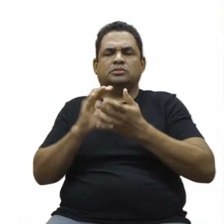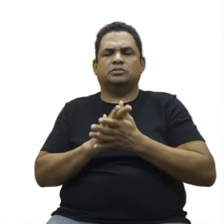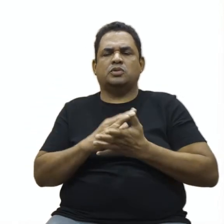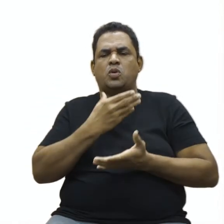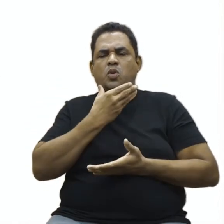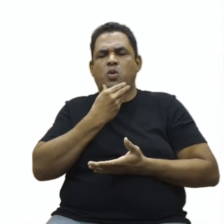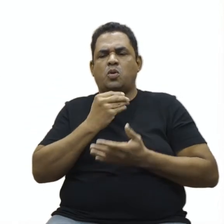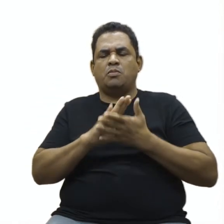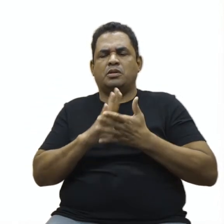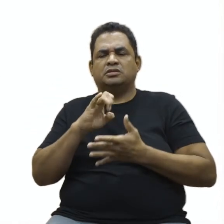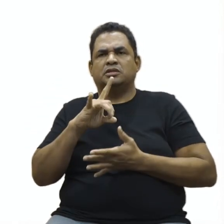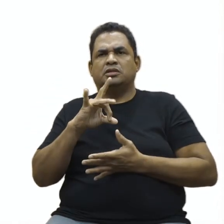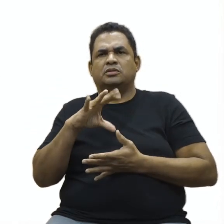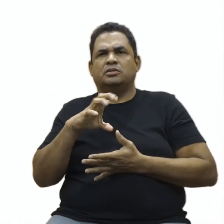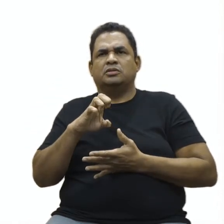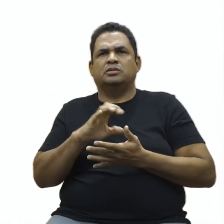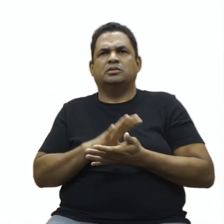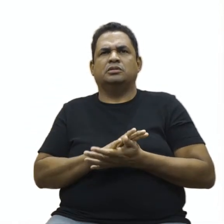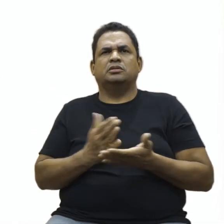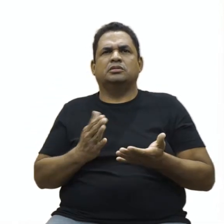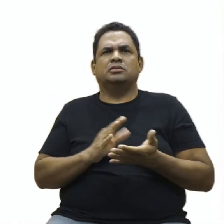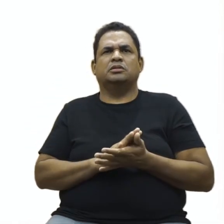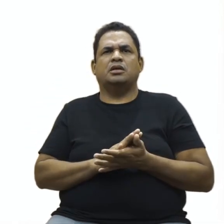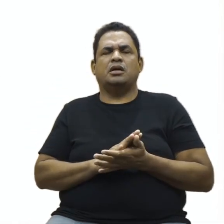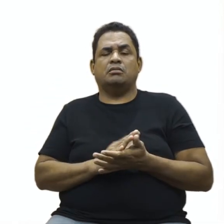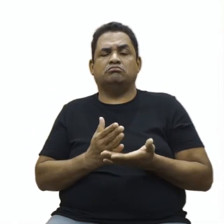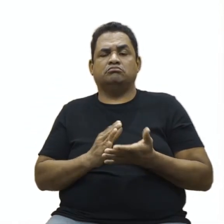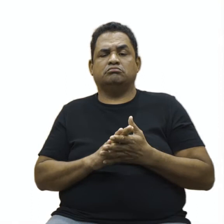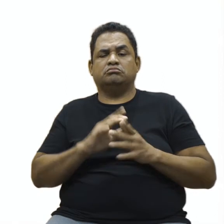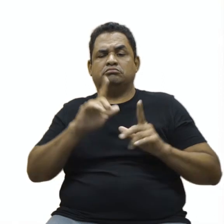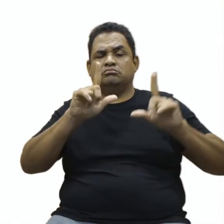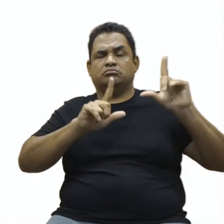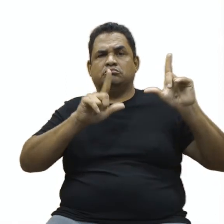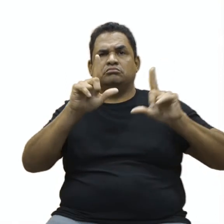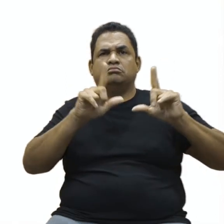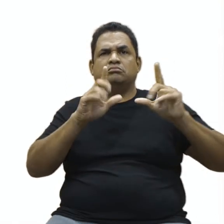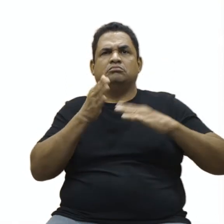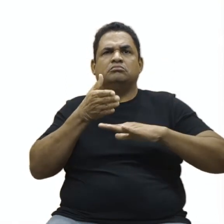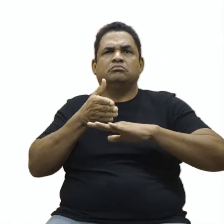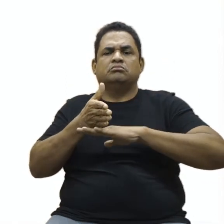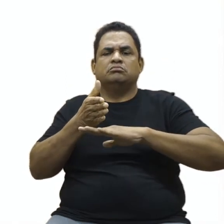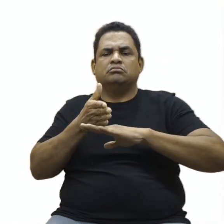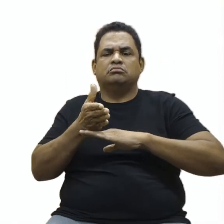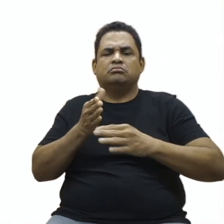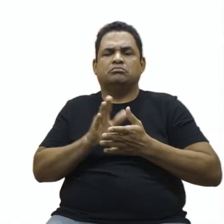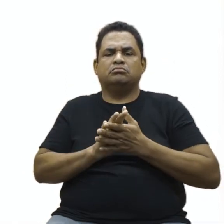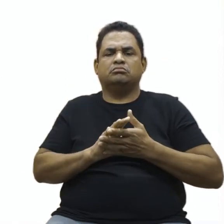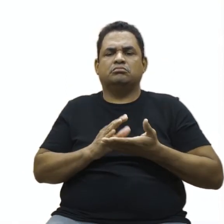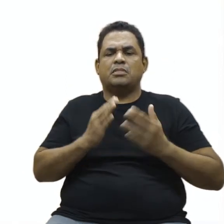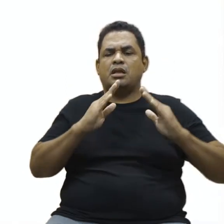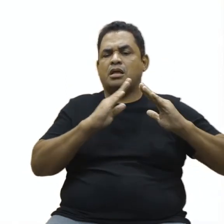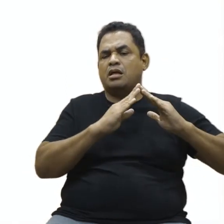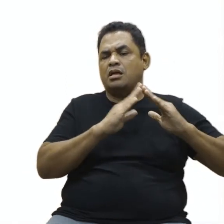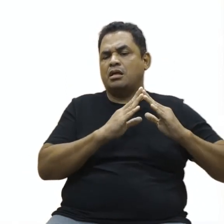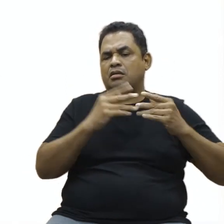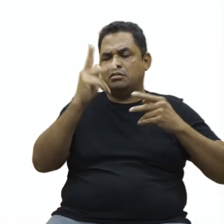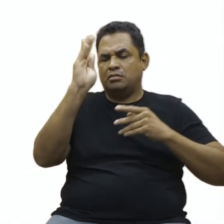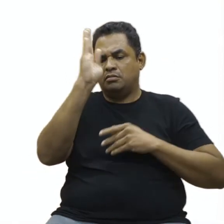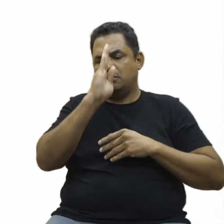A TV, a partir da década de 1950, entrou nos lares brasileiros, provocando